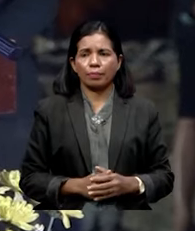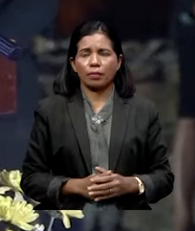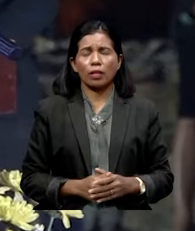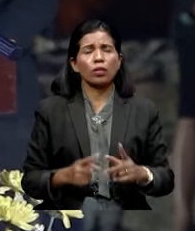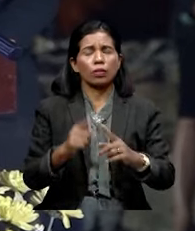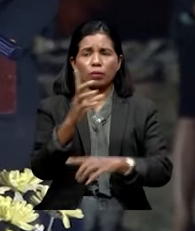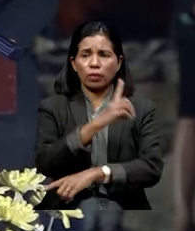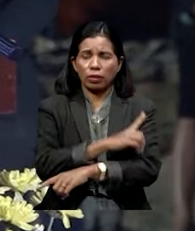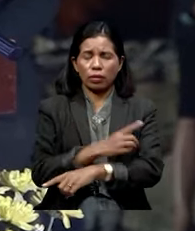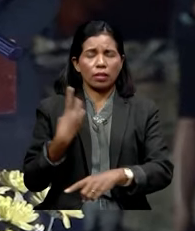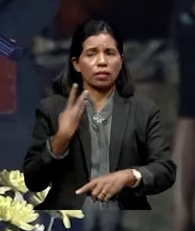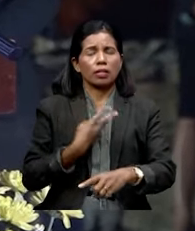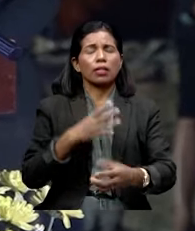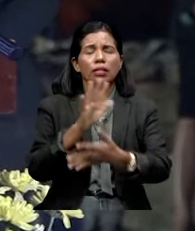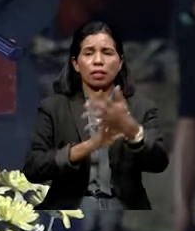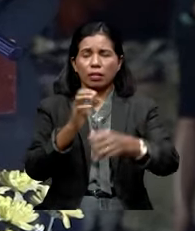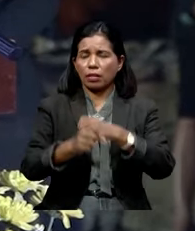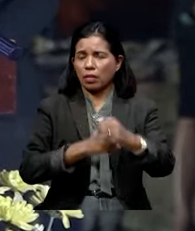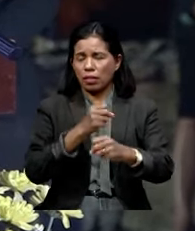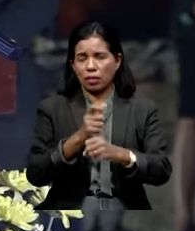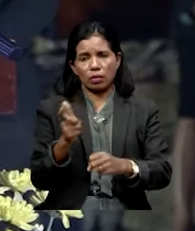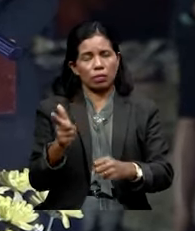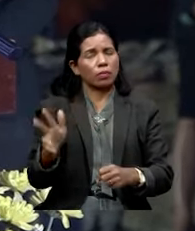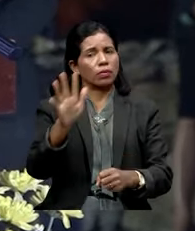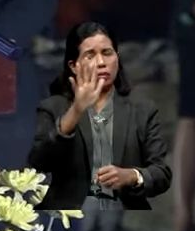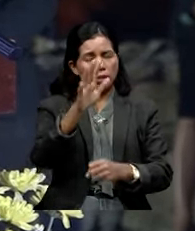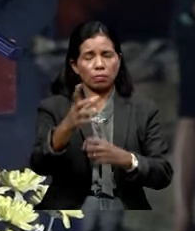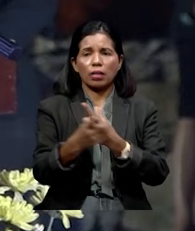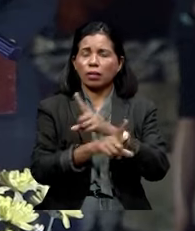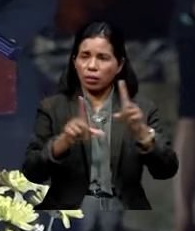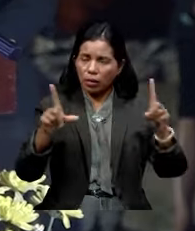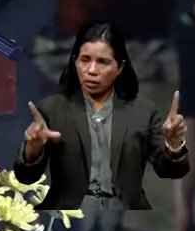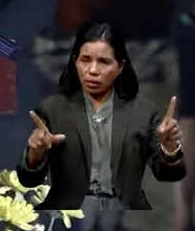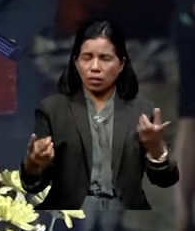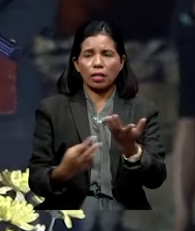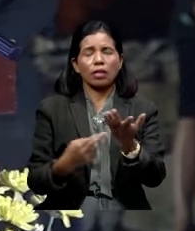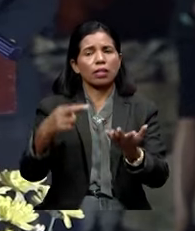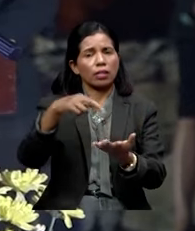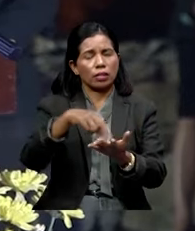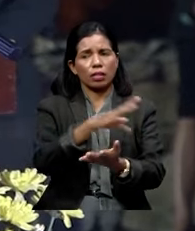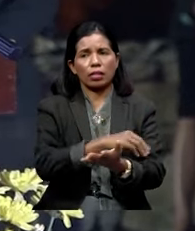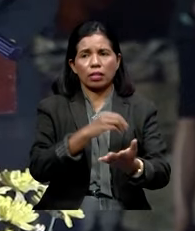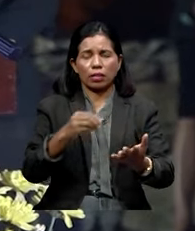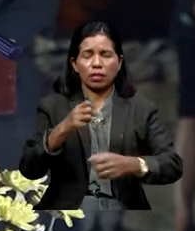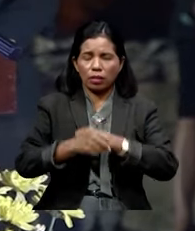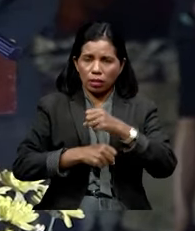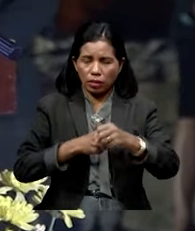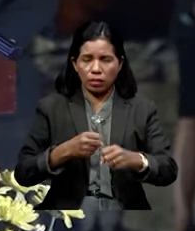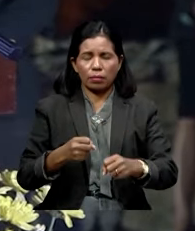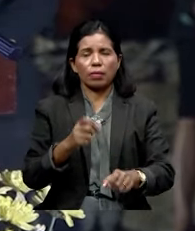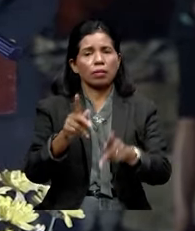Hoje, ao celebrarmos 25 anos de liberdade, de soberania, de reconciliação, recordamos o sacrifício do nosso povo.